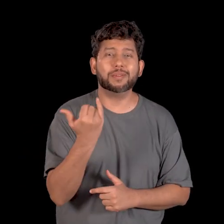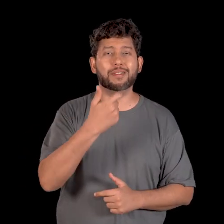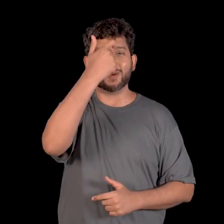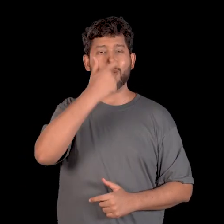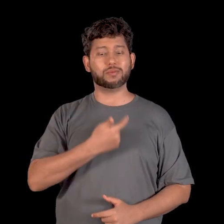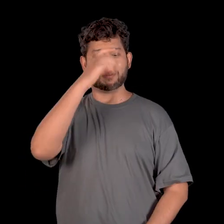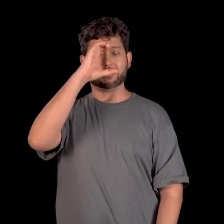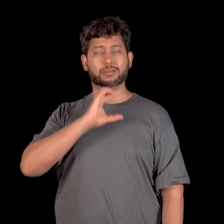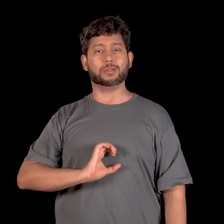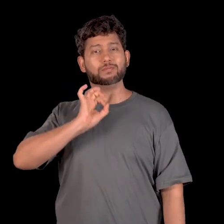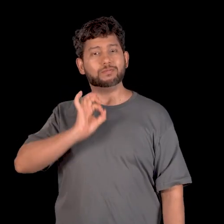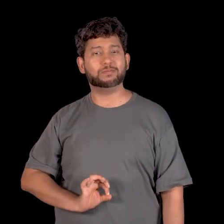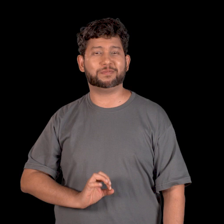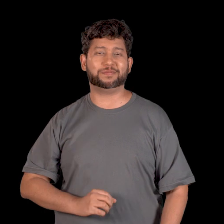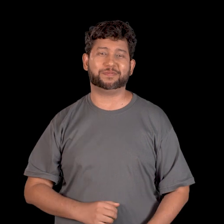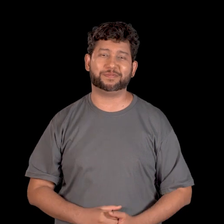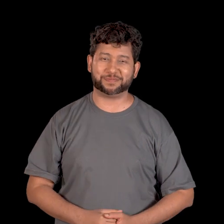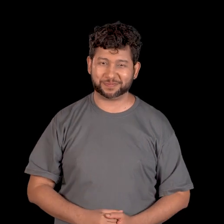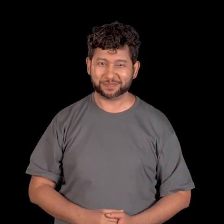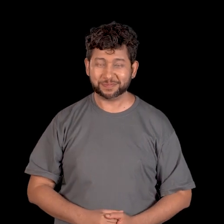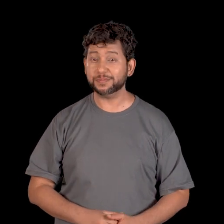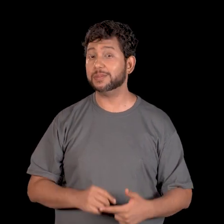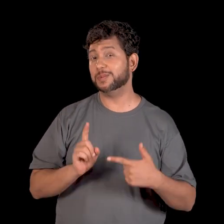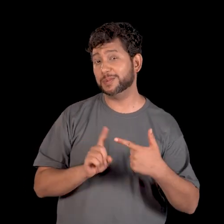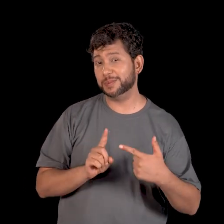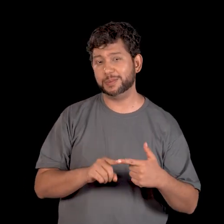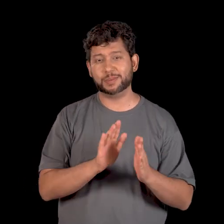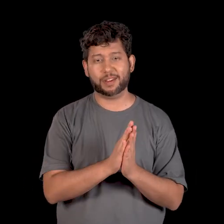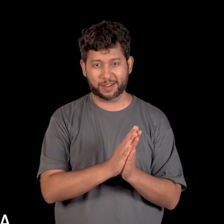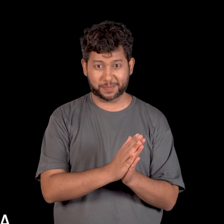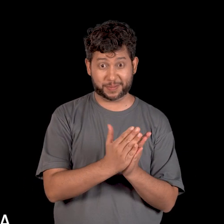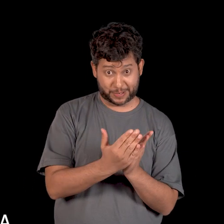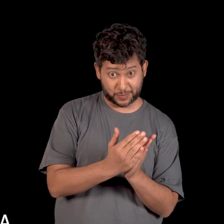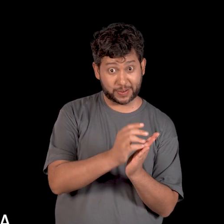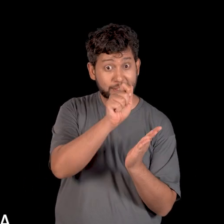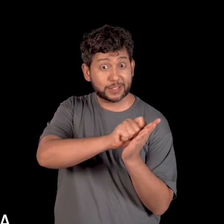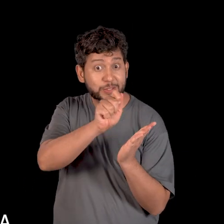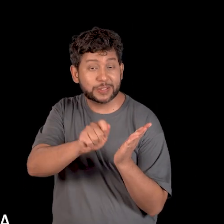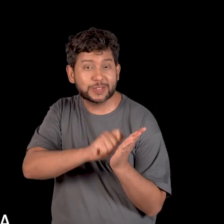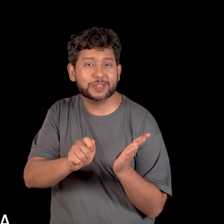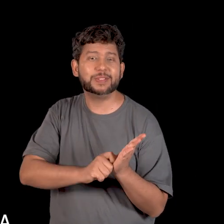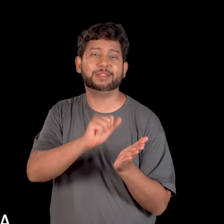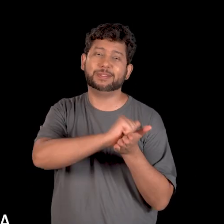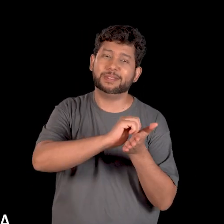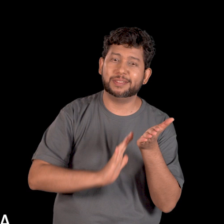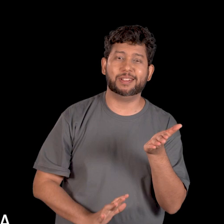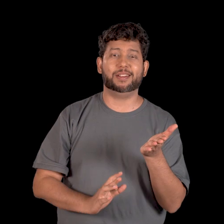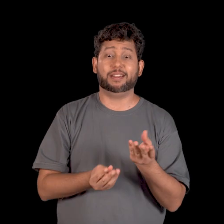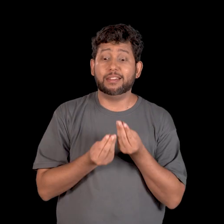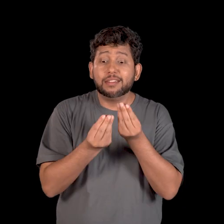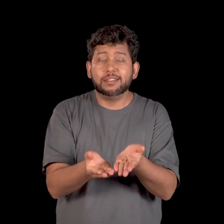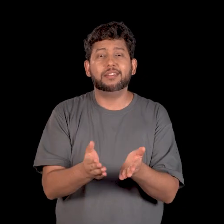que vivemos, importantes para o exercício pleno da nossa cidadania. O segundo material é a cartilha